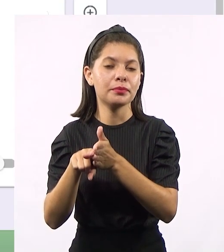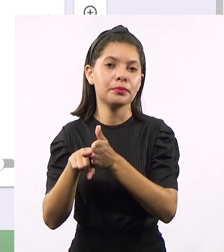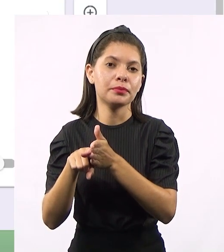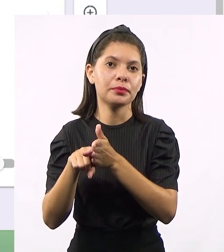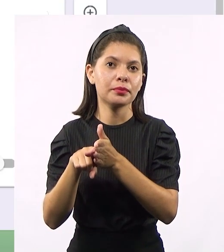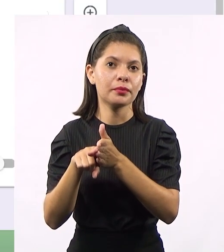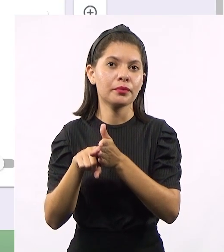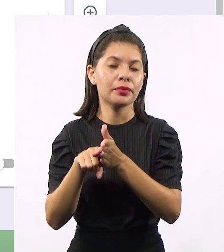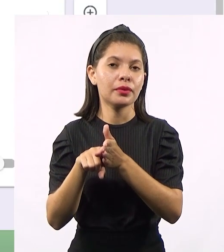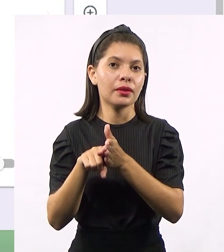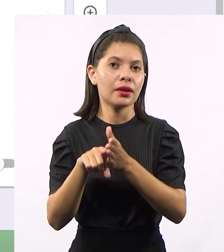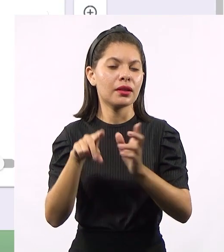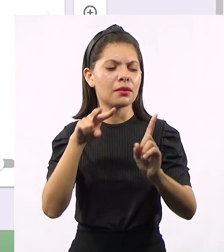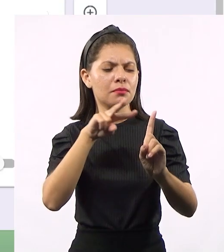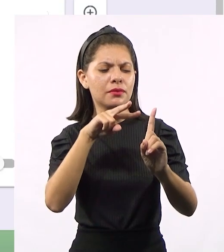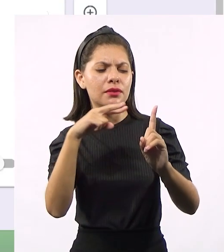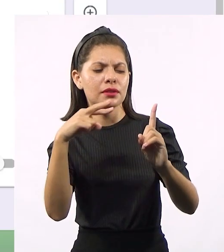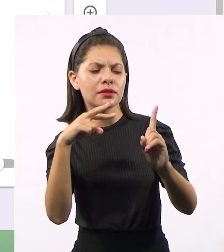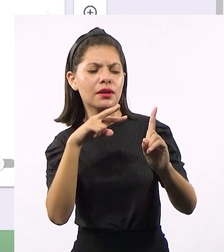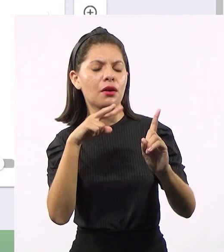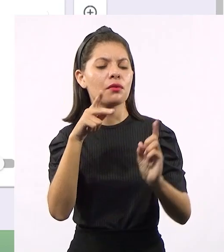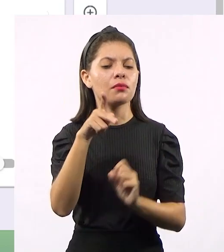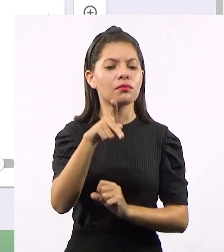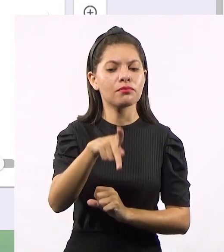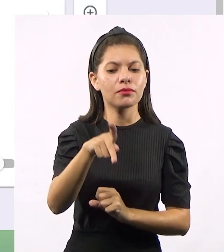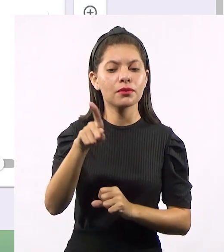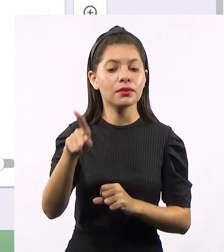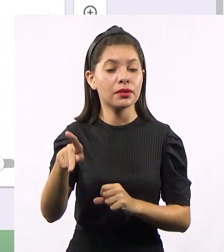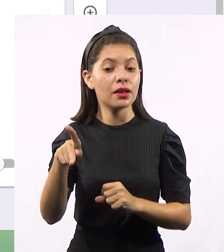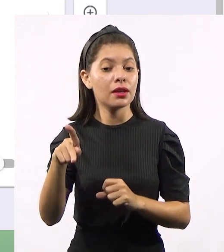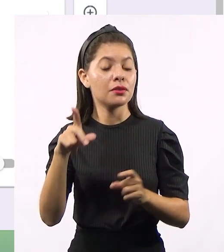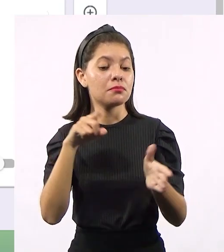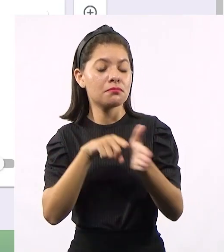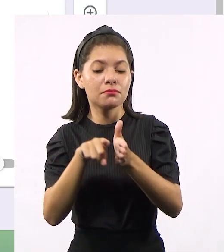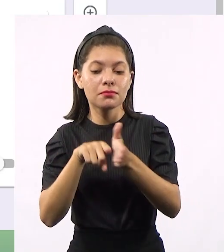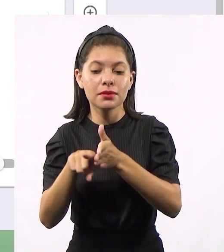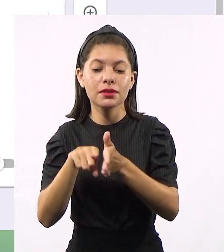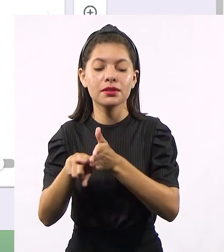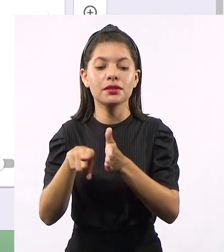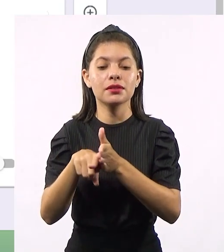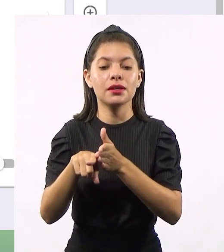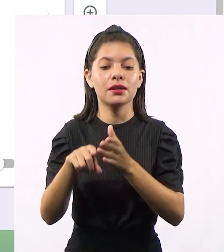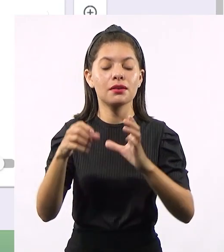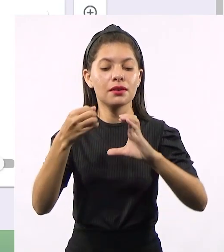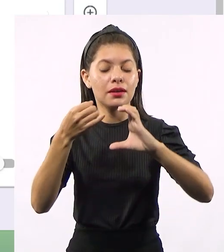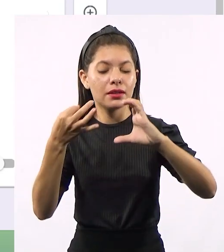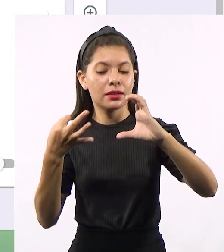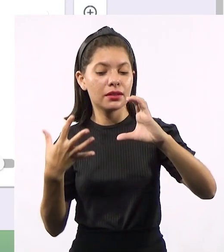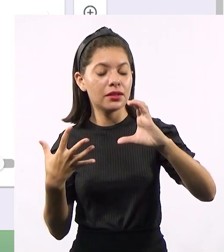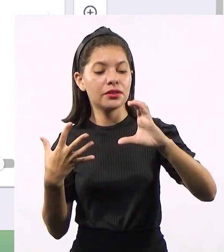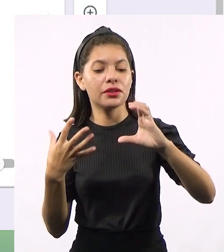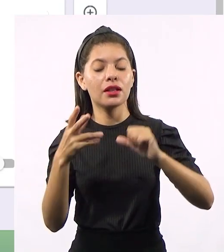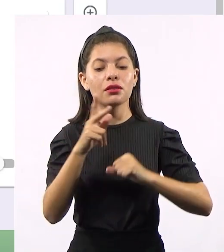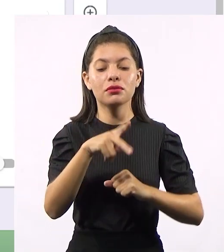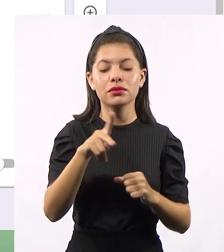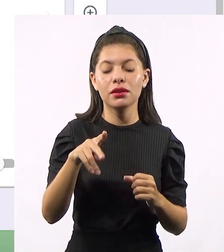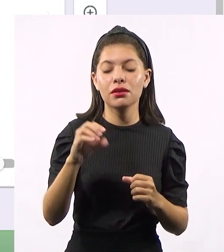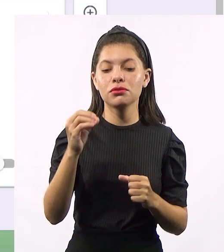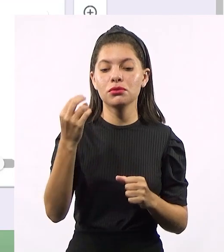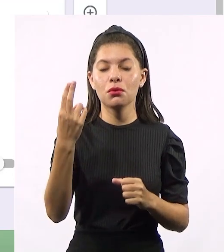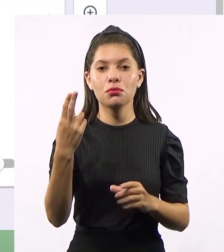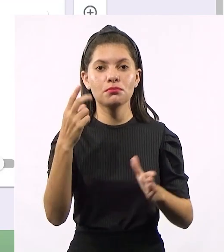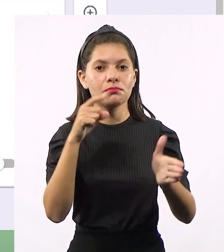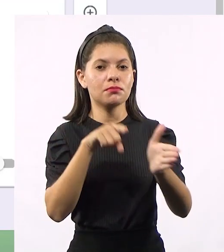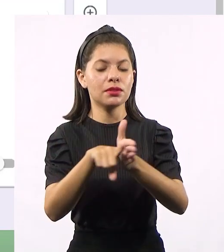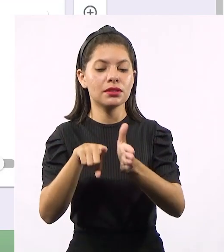percepção docente, pesquisa sobre a característica docente, ou pesquisa Carmela Dutra. Você vai escolher um nome que vai facilitar